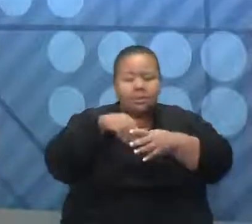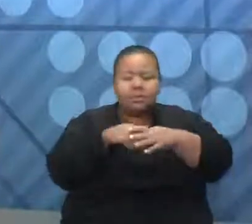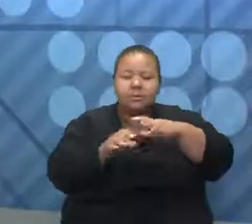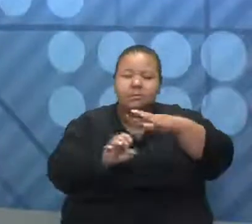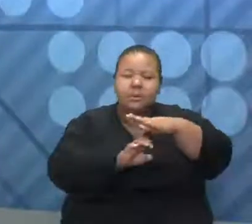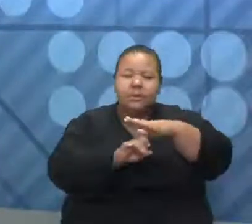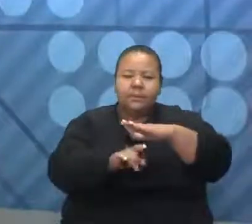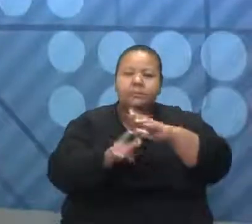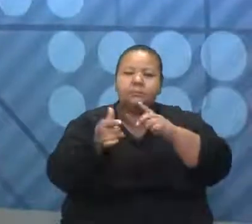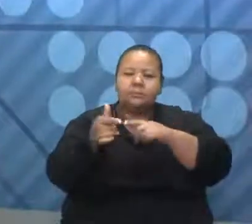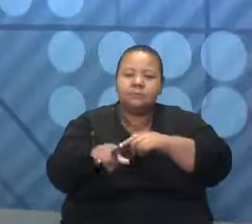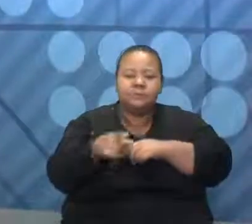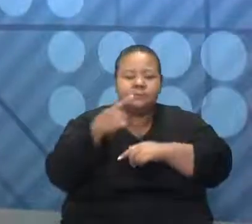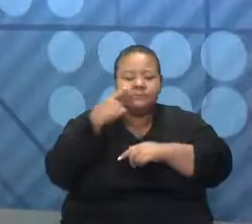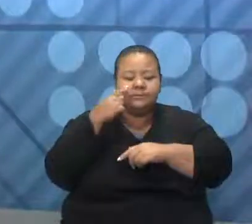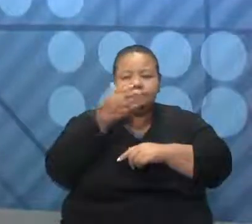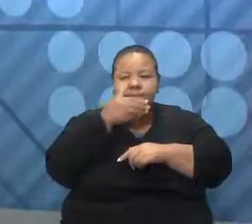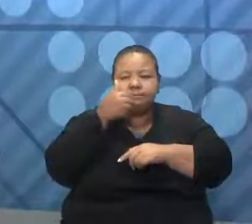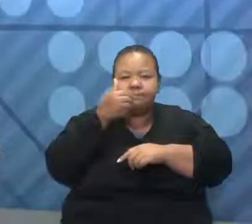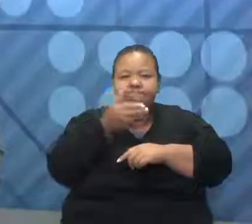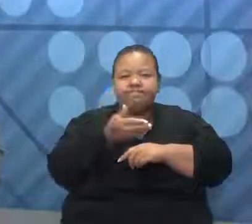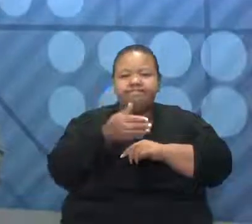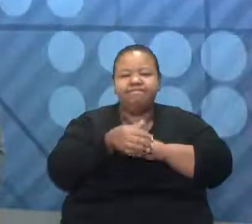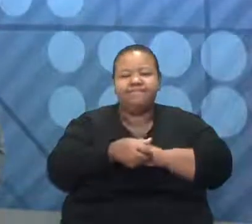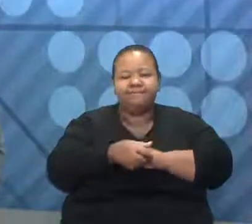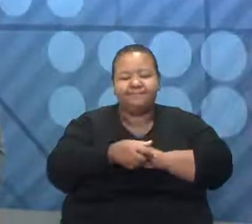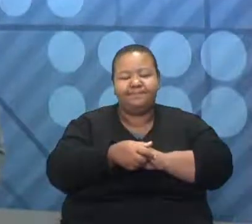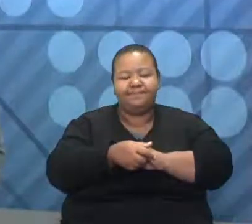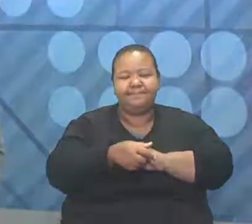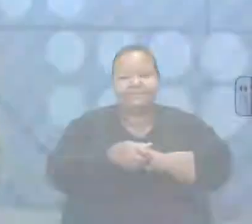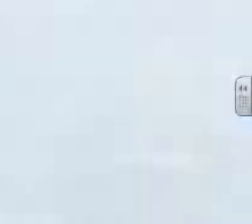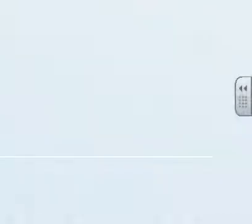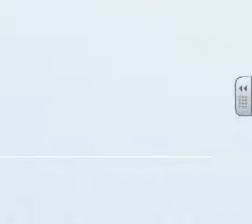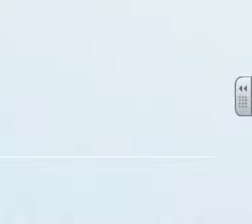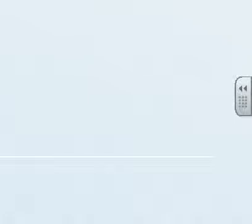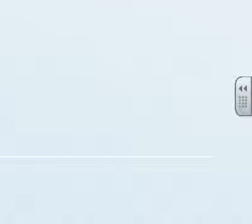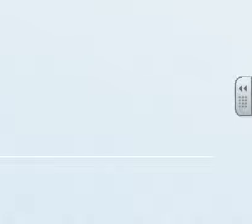aí sim conseguir definir bem esses indicadores.